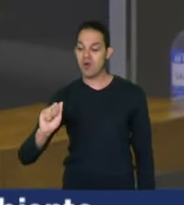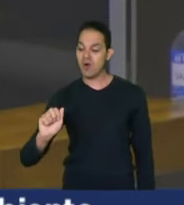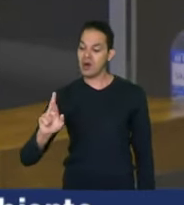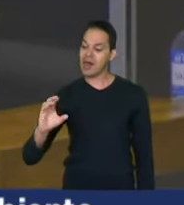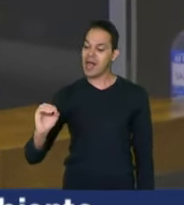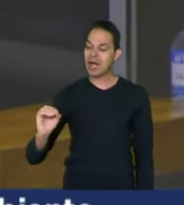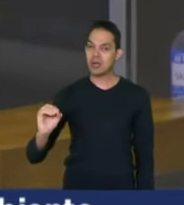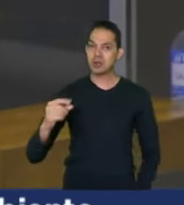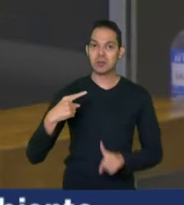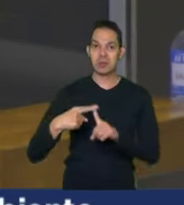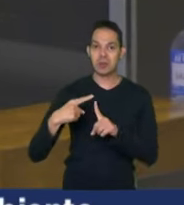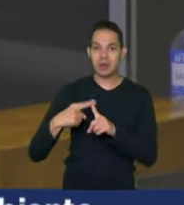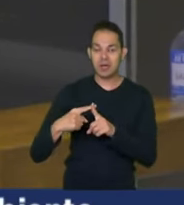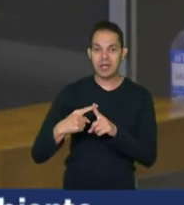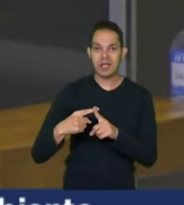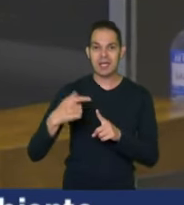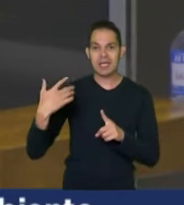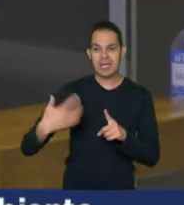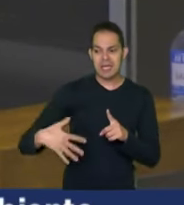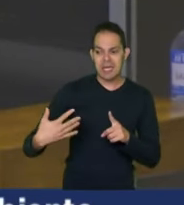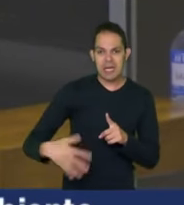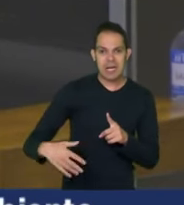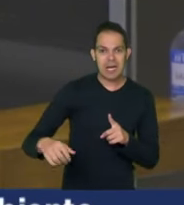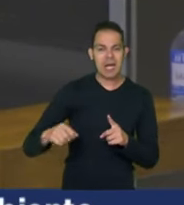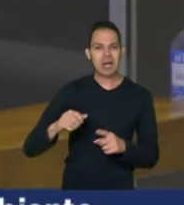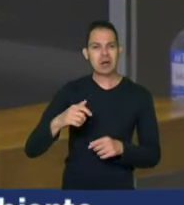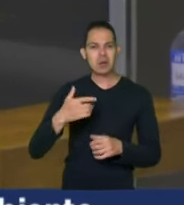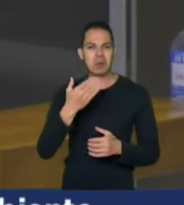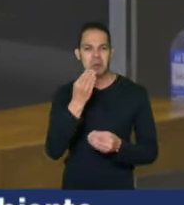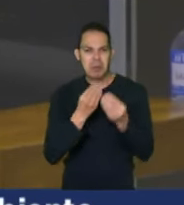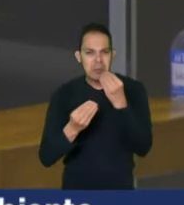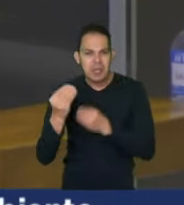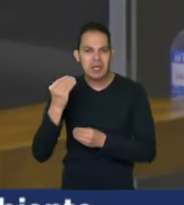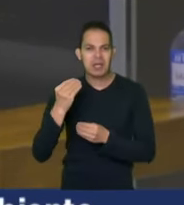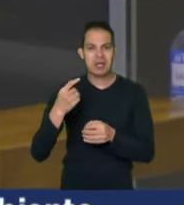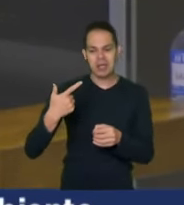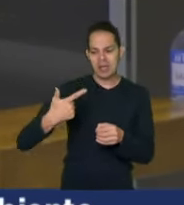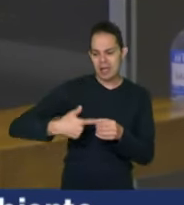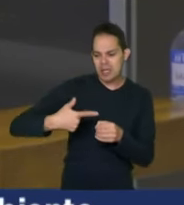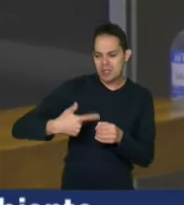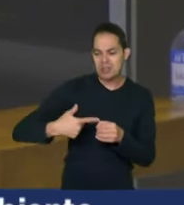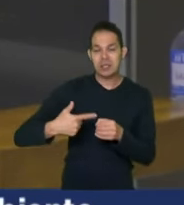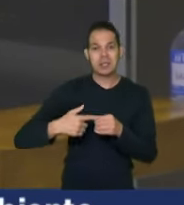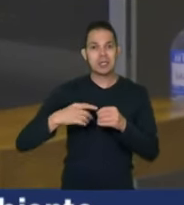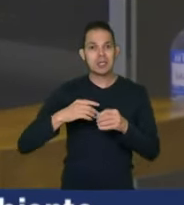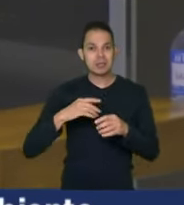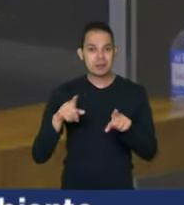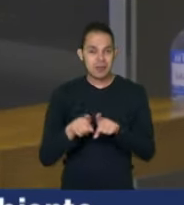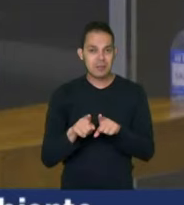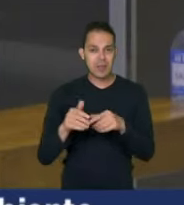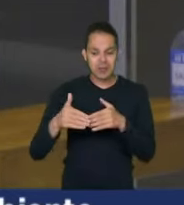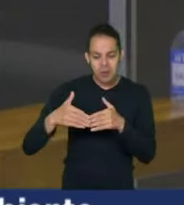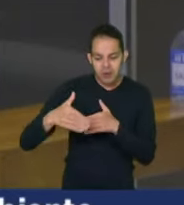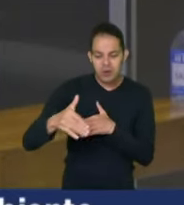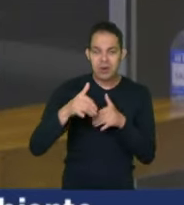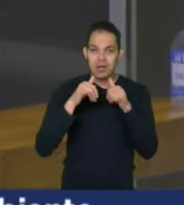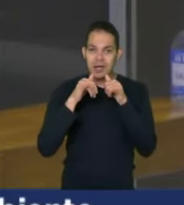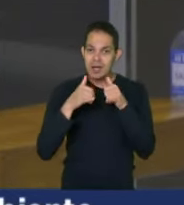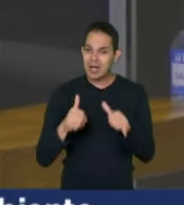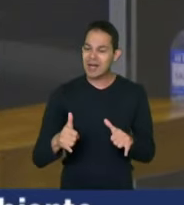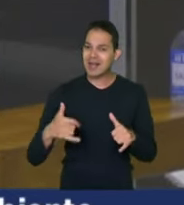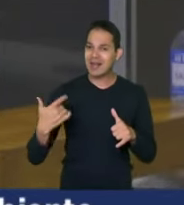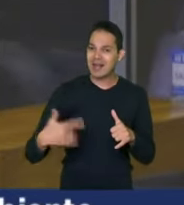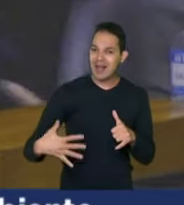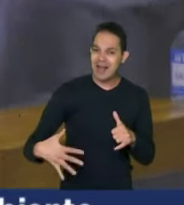caro a gasolina e vai ficar muito cara a conta de luz se nós não impedirmos